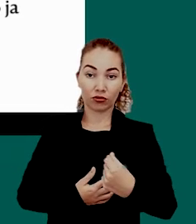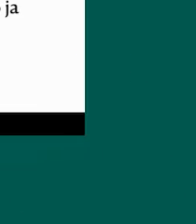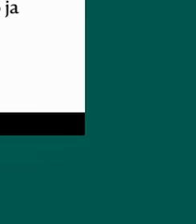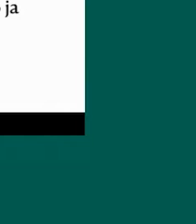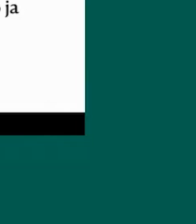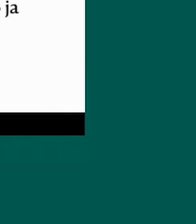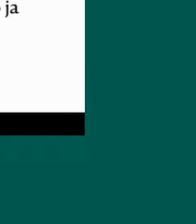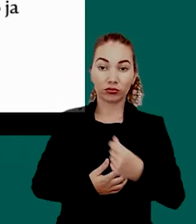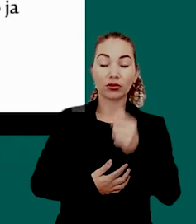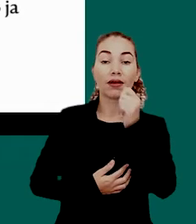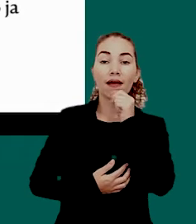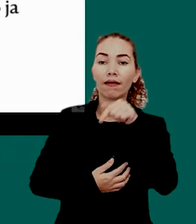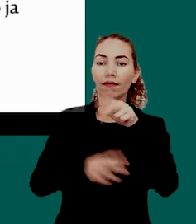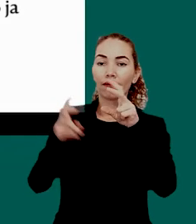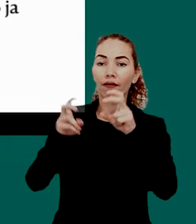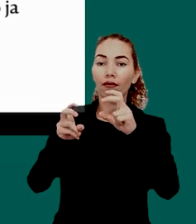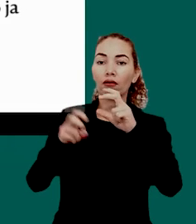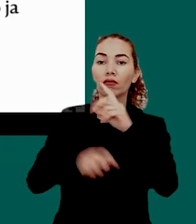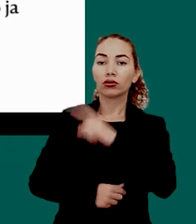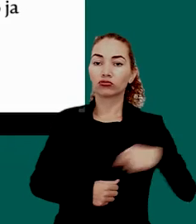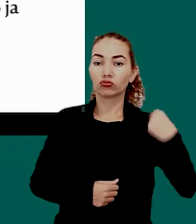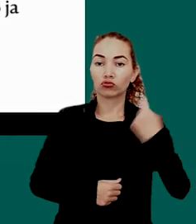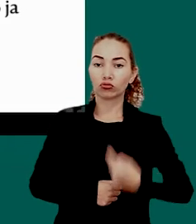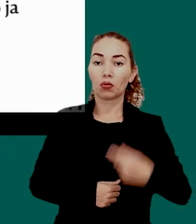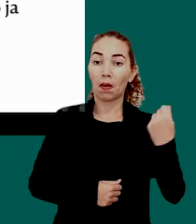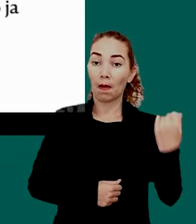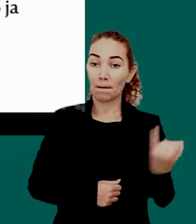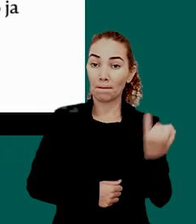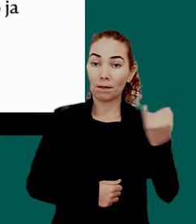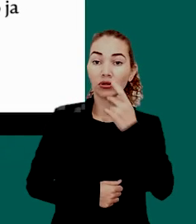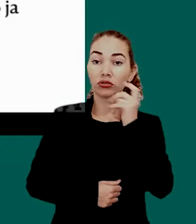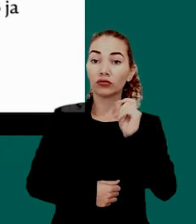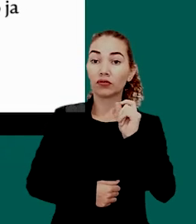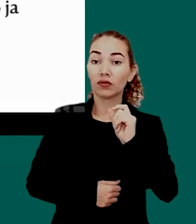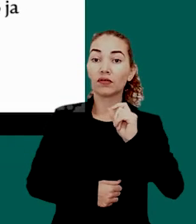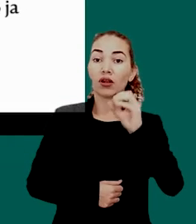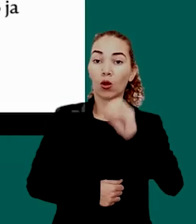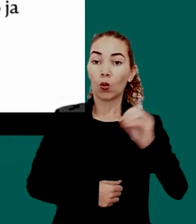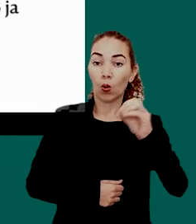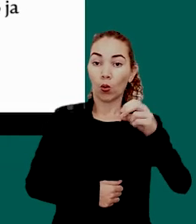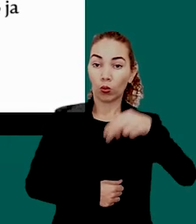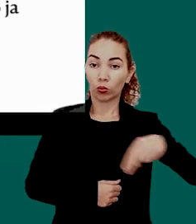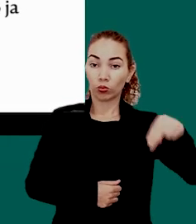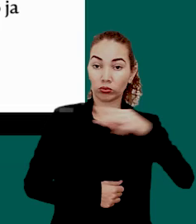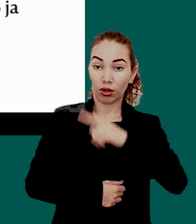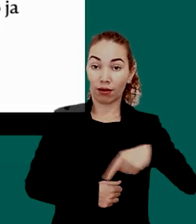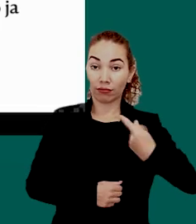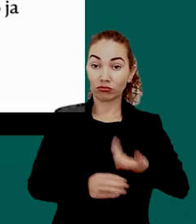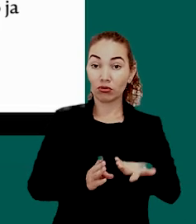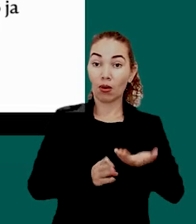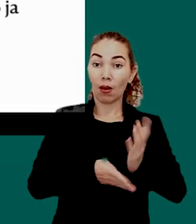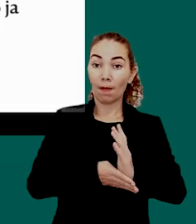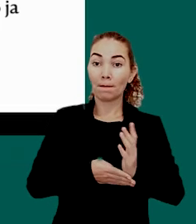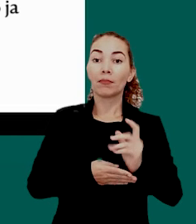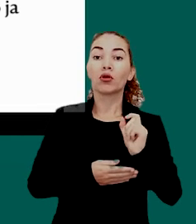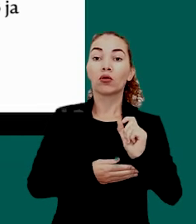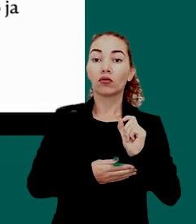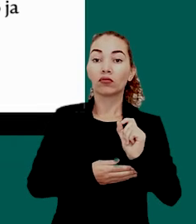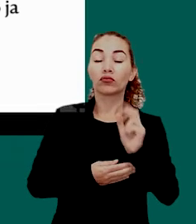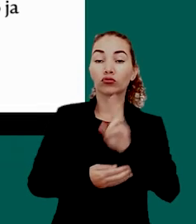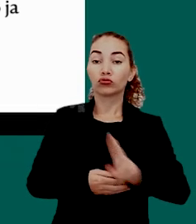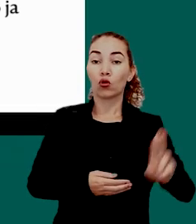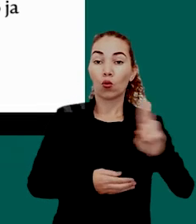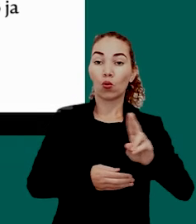Ainda sobre Coronavac, é importante citar que entre outubro e novembro, a China autorizou a aprovação condicional e início do